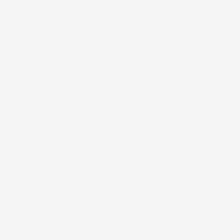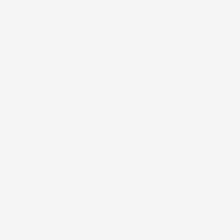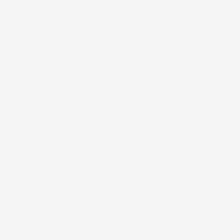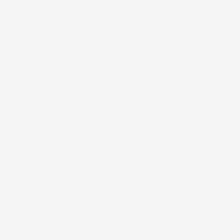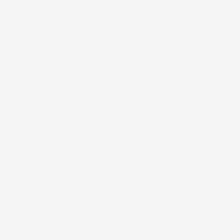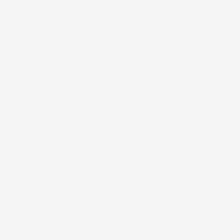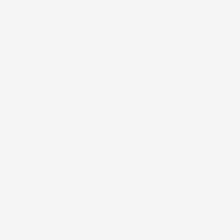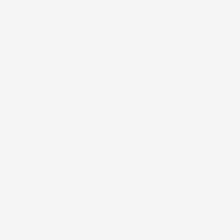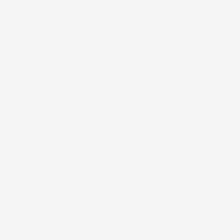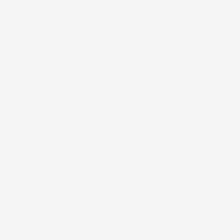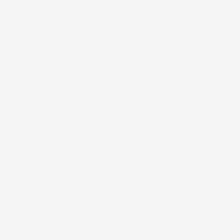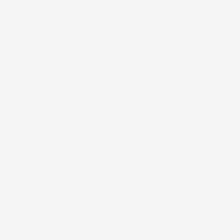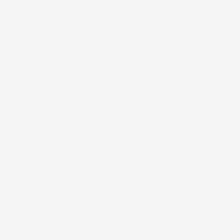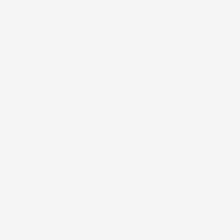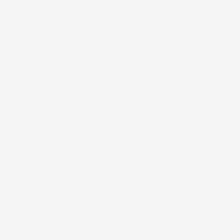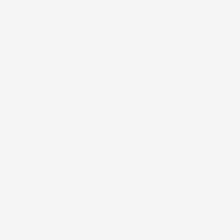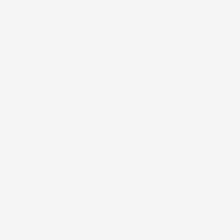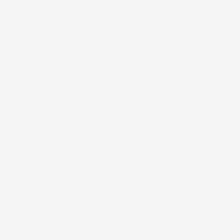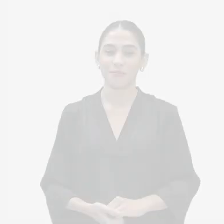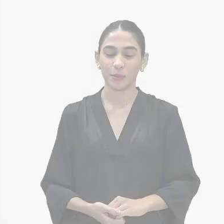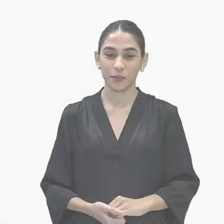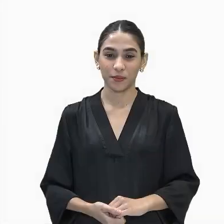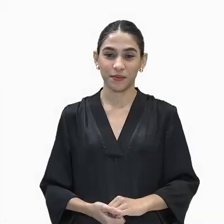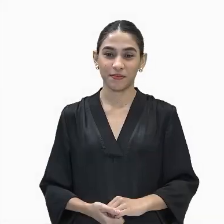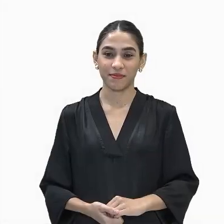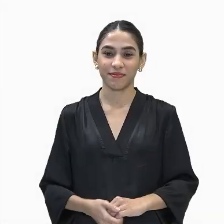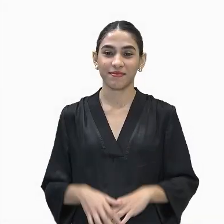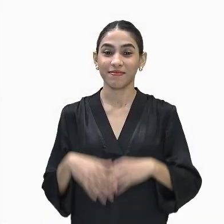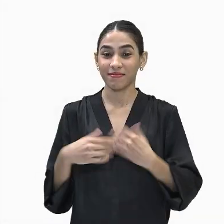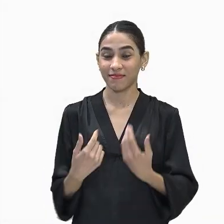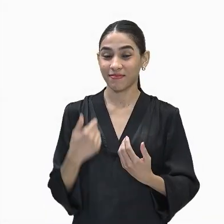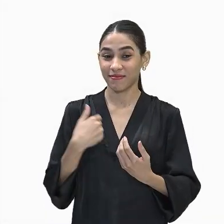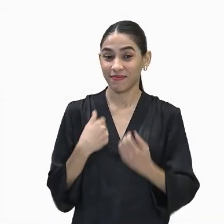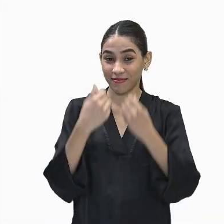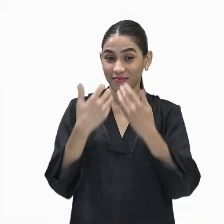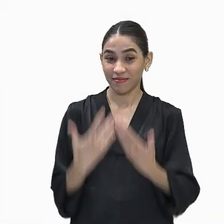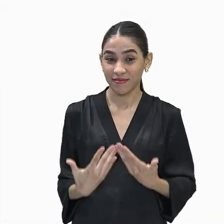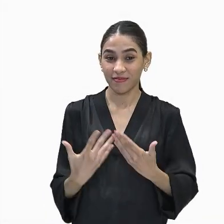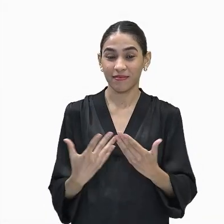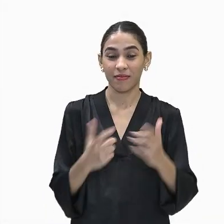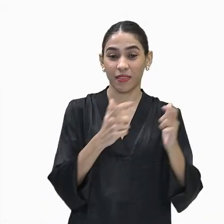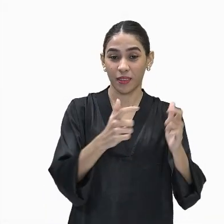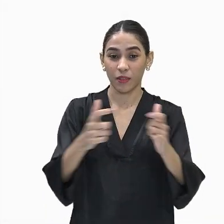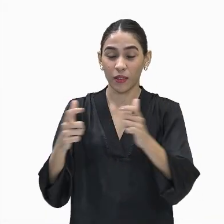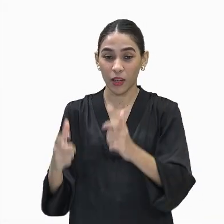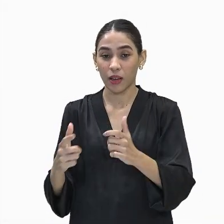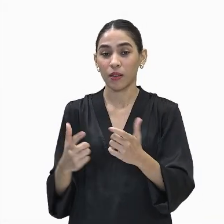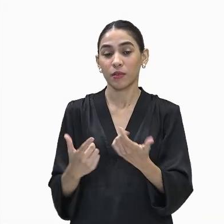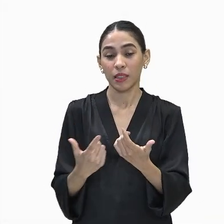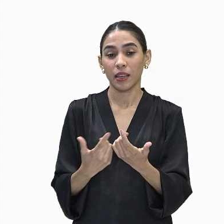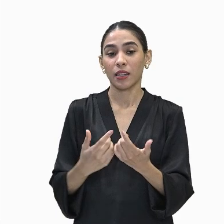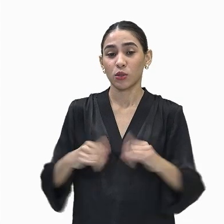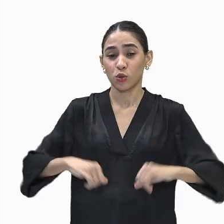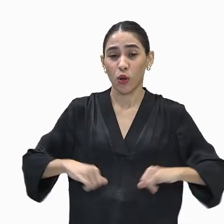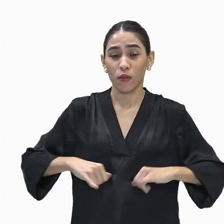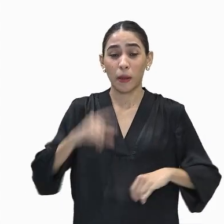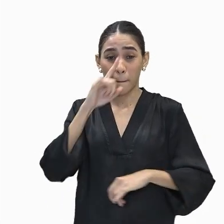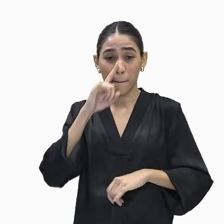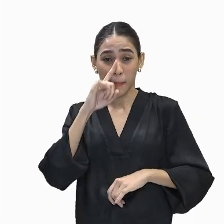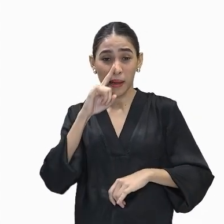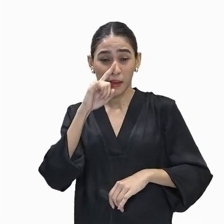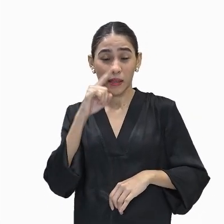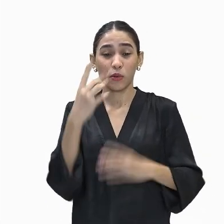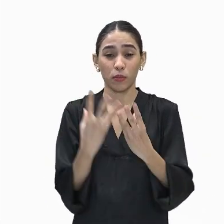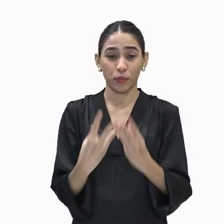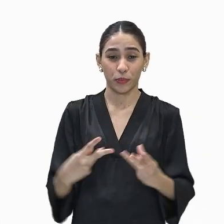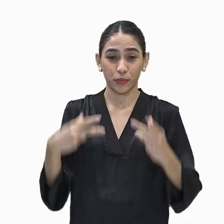da pecuária, da agricultura, a gente fala dessas regiões que são ameaçadas de destruição, né?